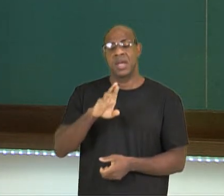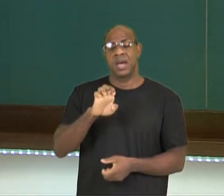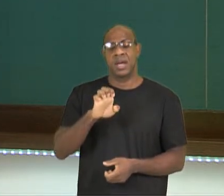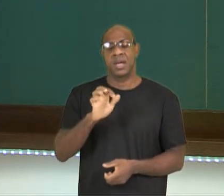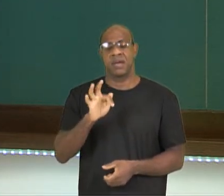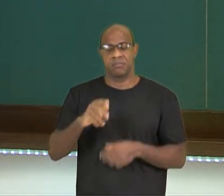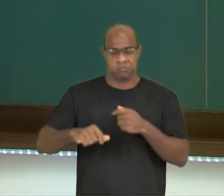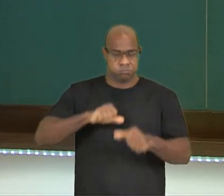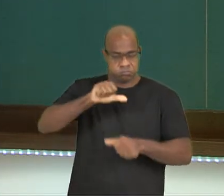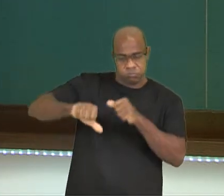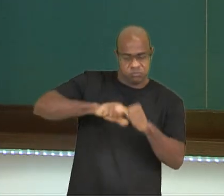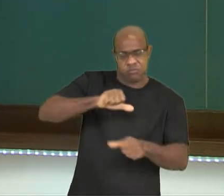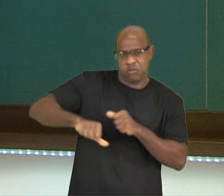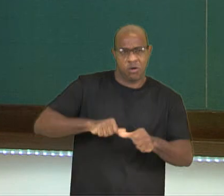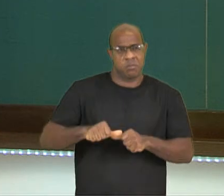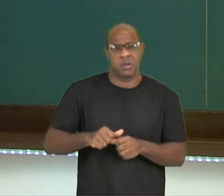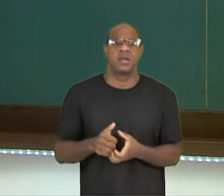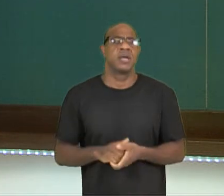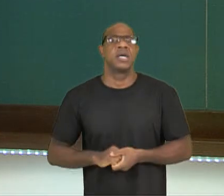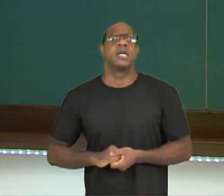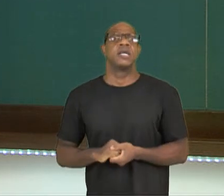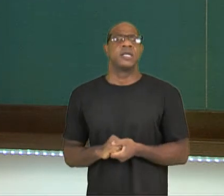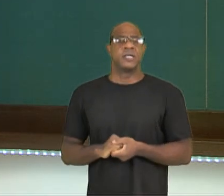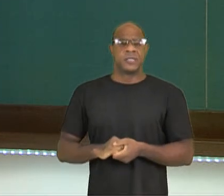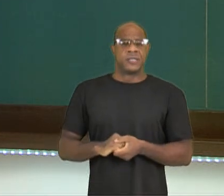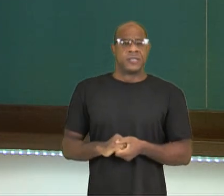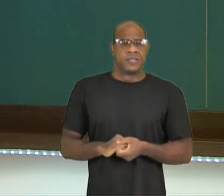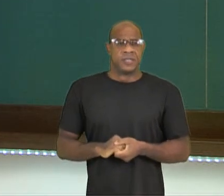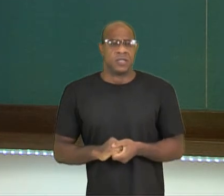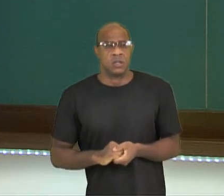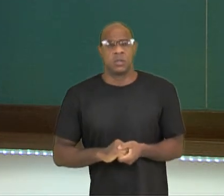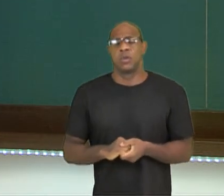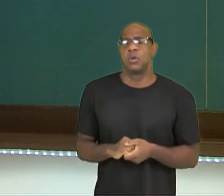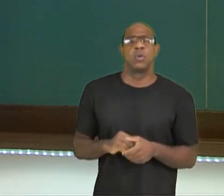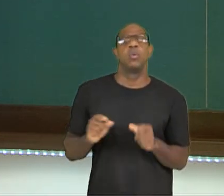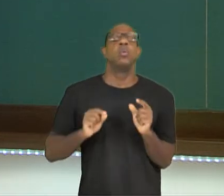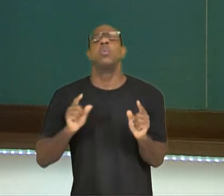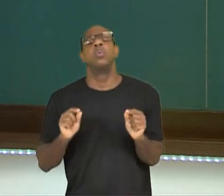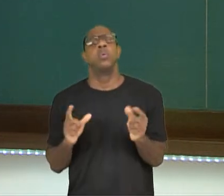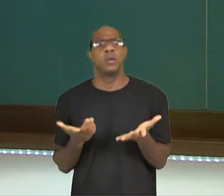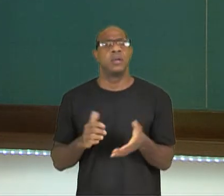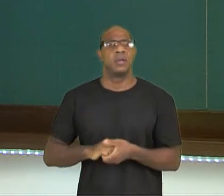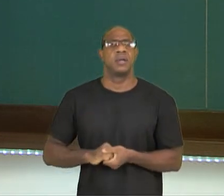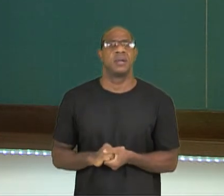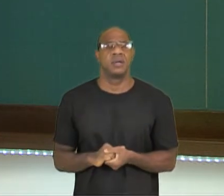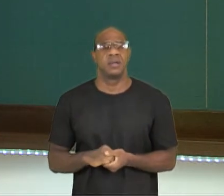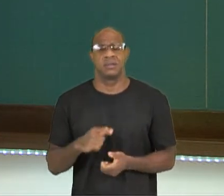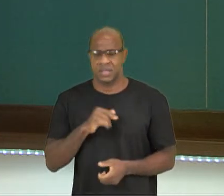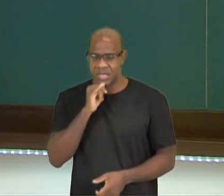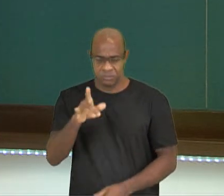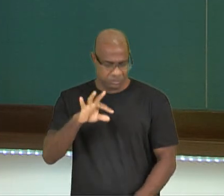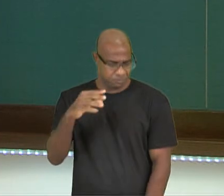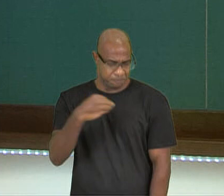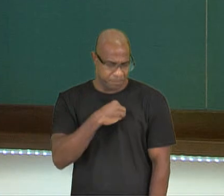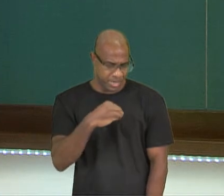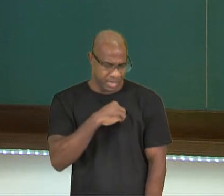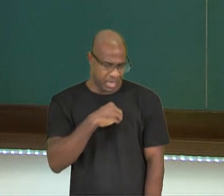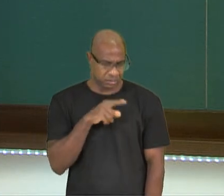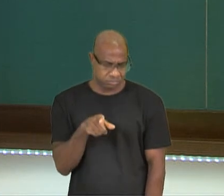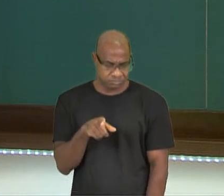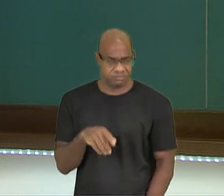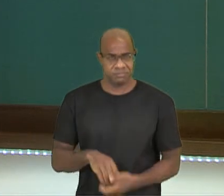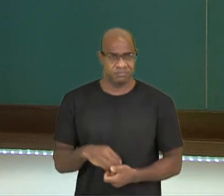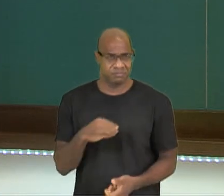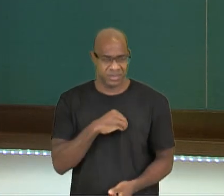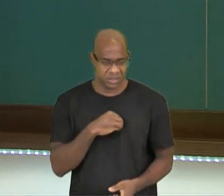você cometeu um pecado. Aí hoje você comete um pecado, você vai para a sua igreja, se você é católico, vai lá, se confessa